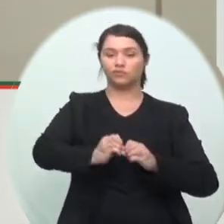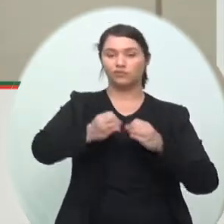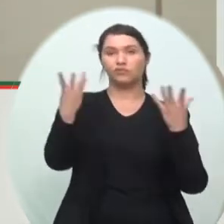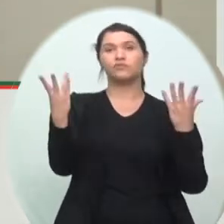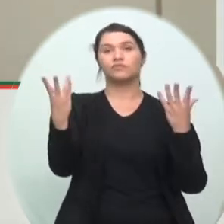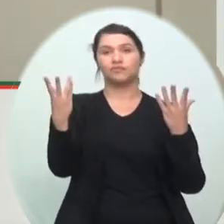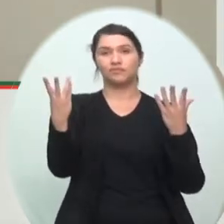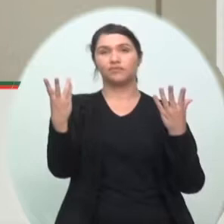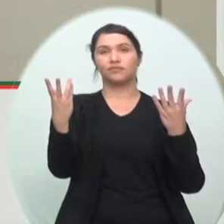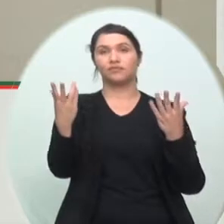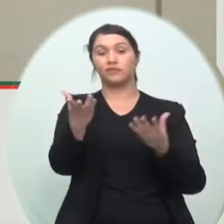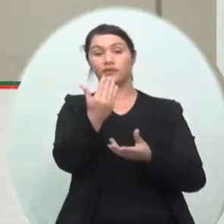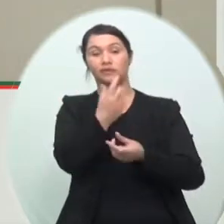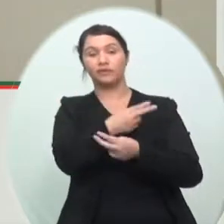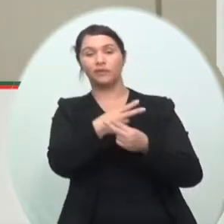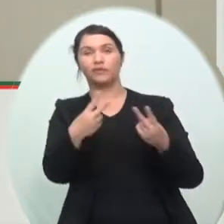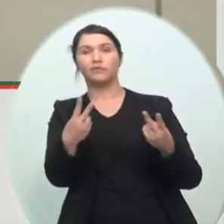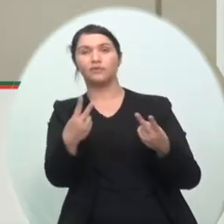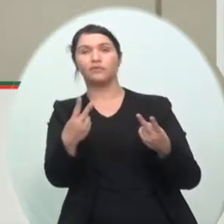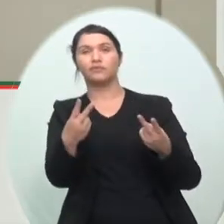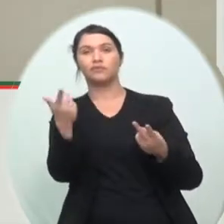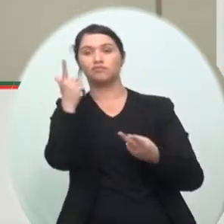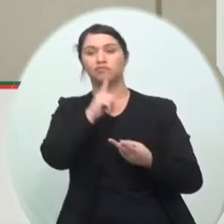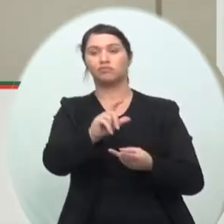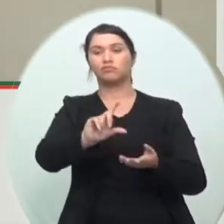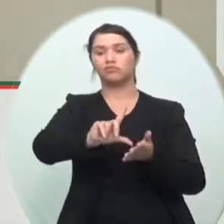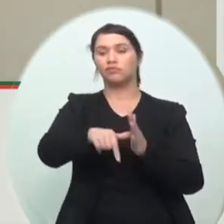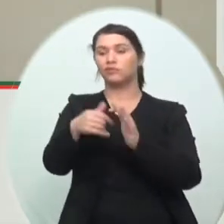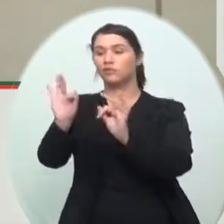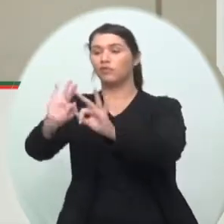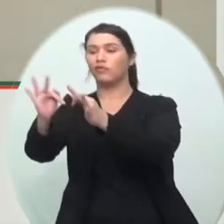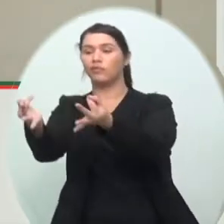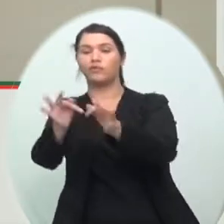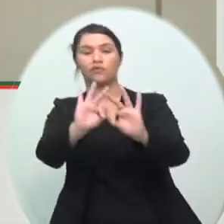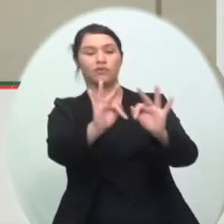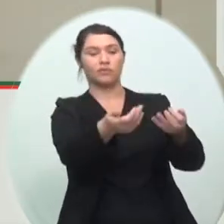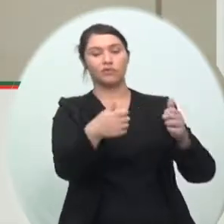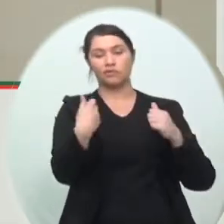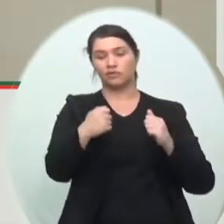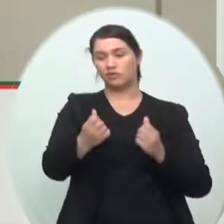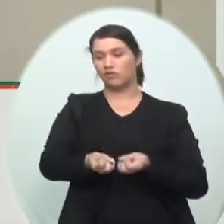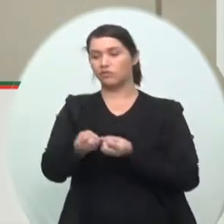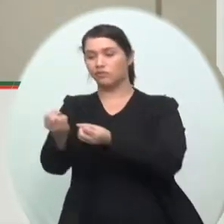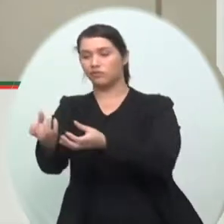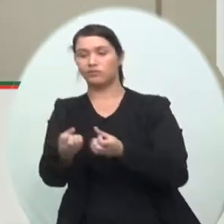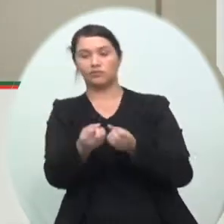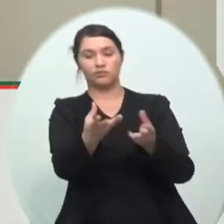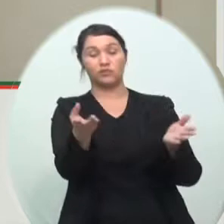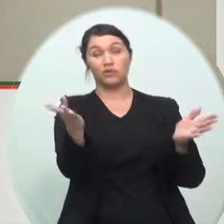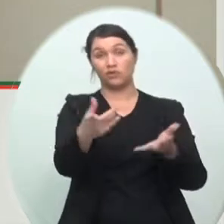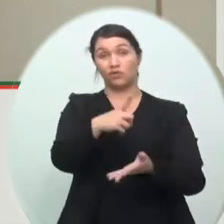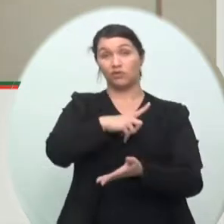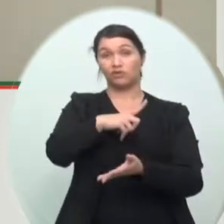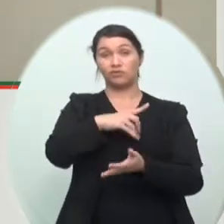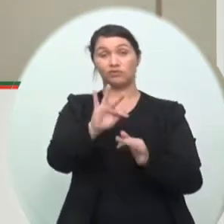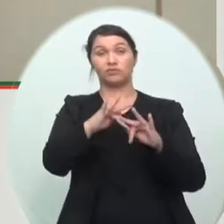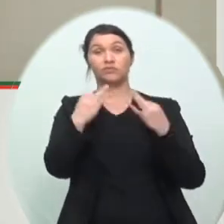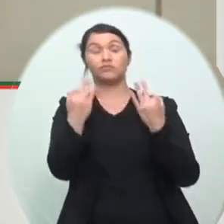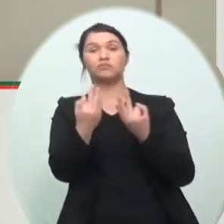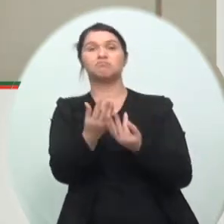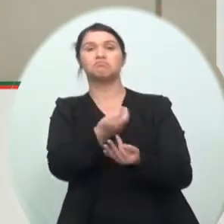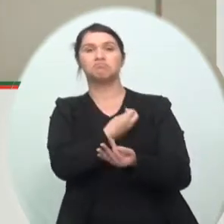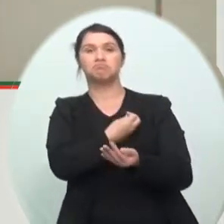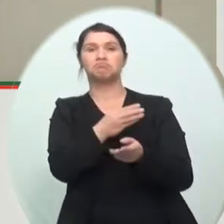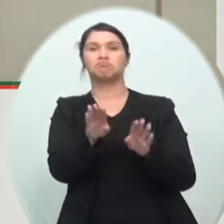recolheram esse alimento e foram entregar. E aí aqui nós temos até algumas famílias que se fazem presente, tem depoimentos das